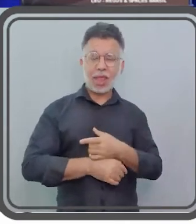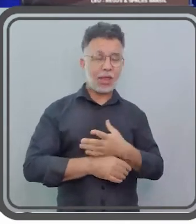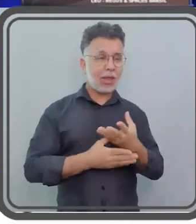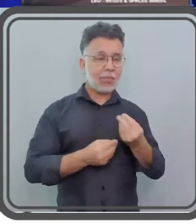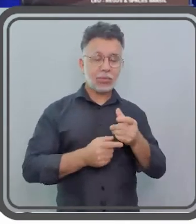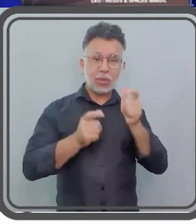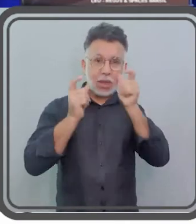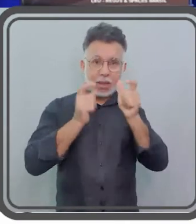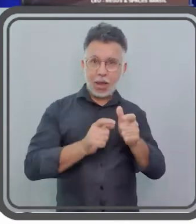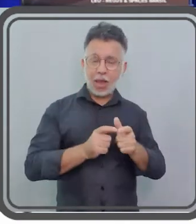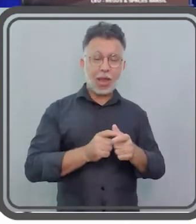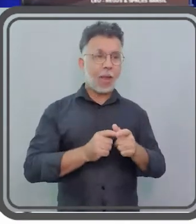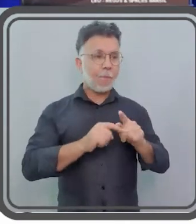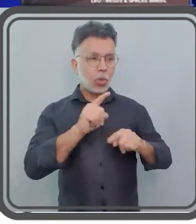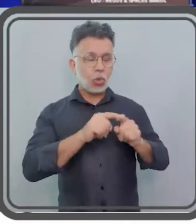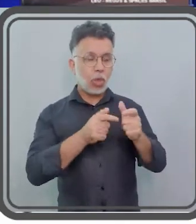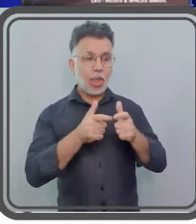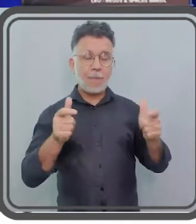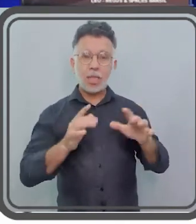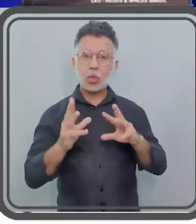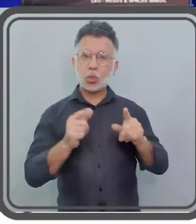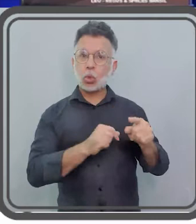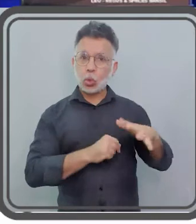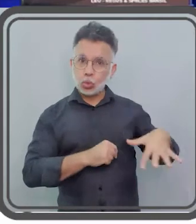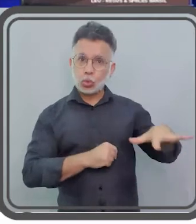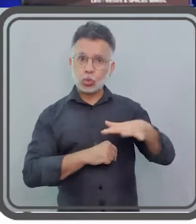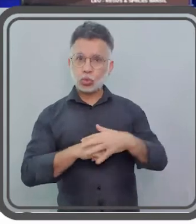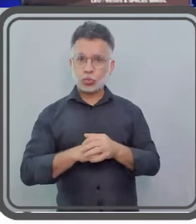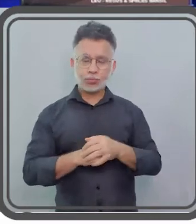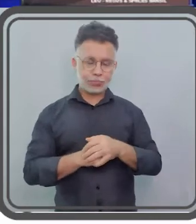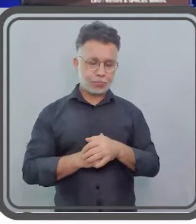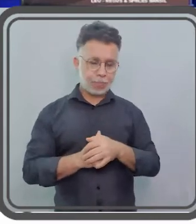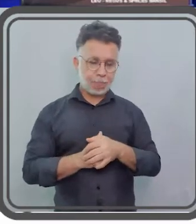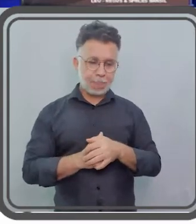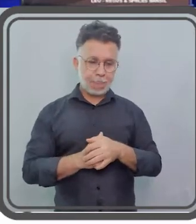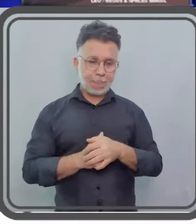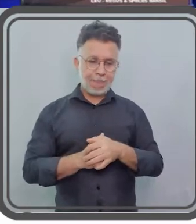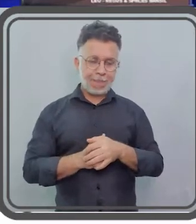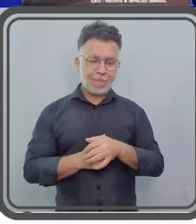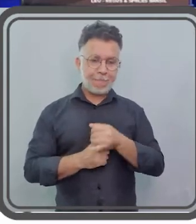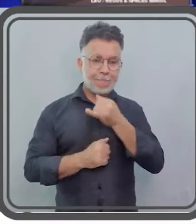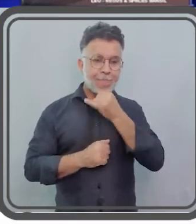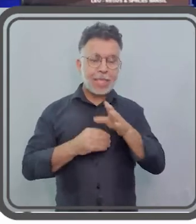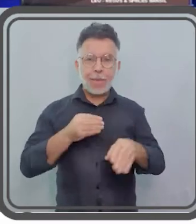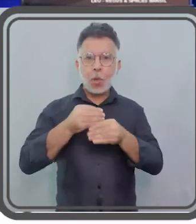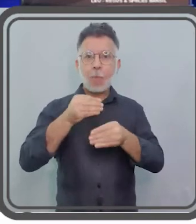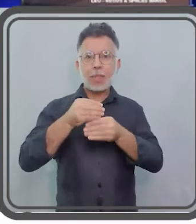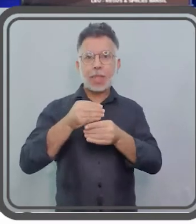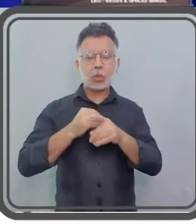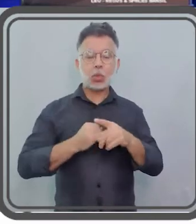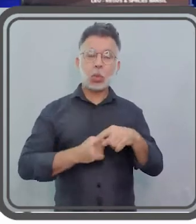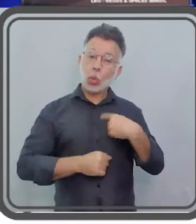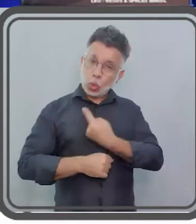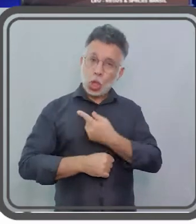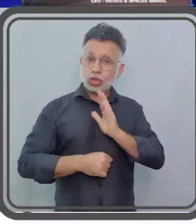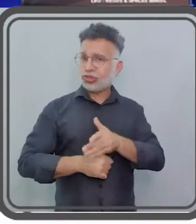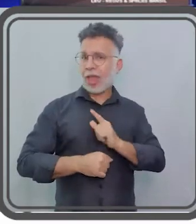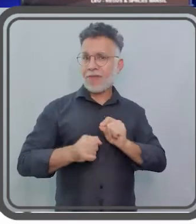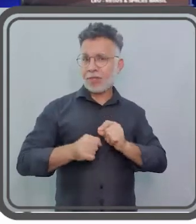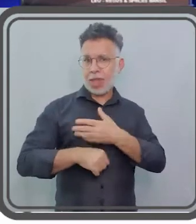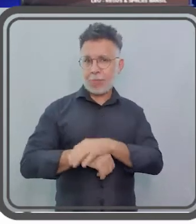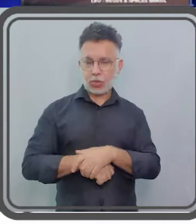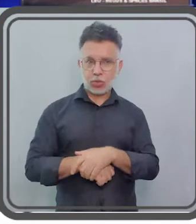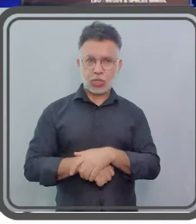muito avançados. Mas todos eles acabam, digamos, complementando o que nós fazemos. Então, a gente